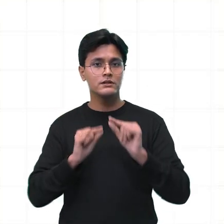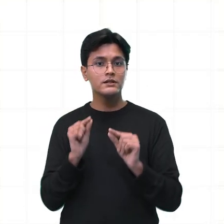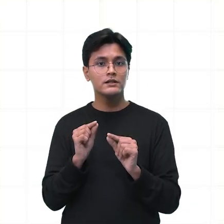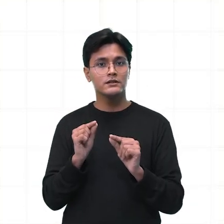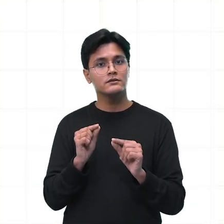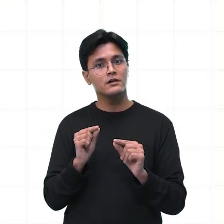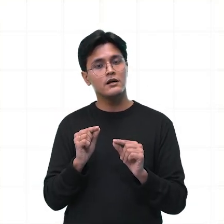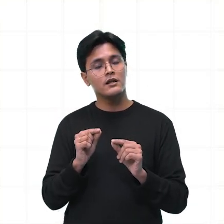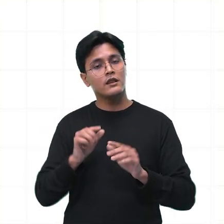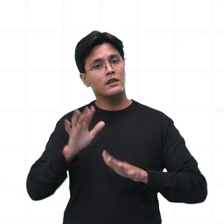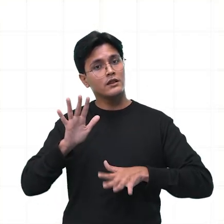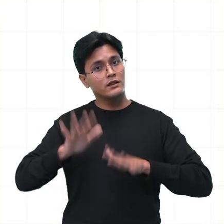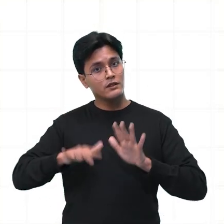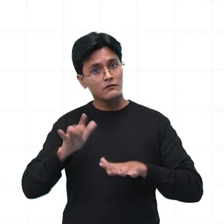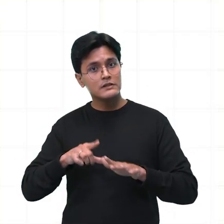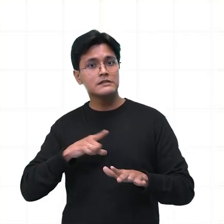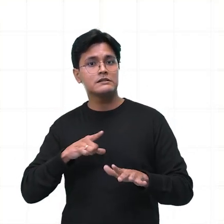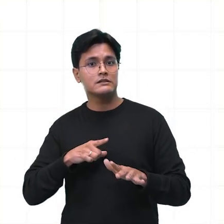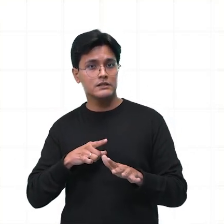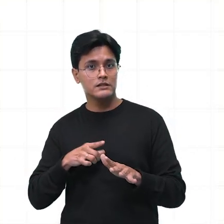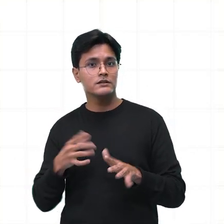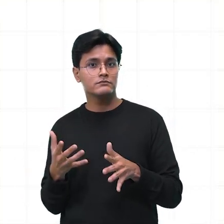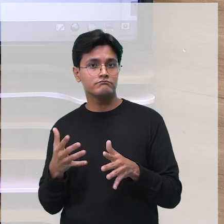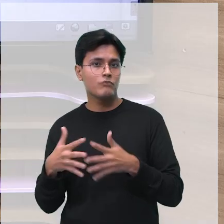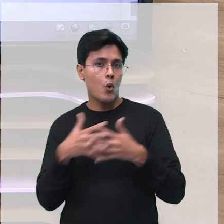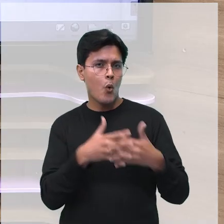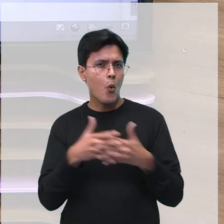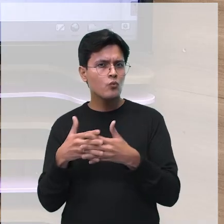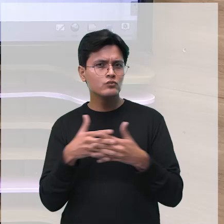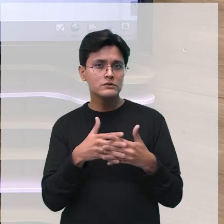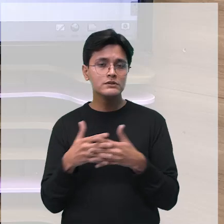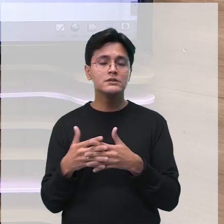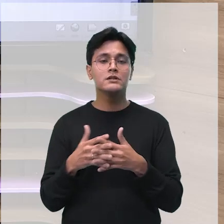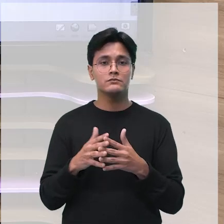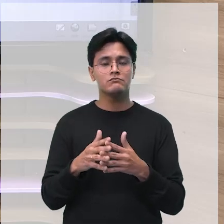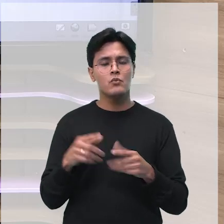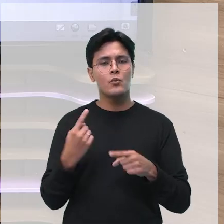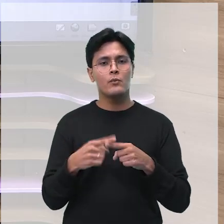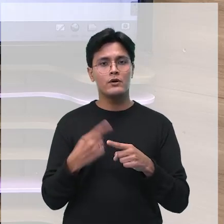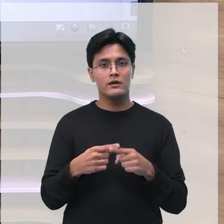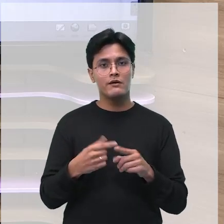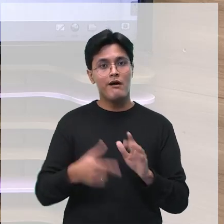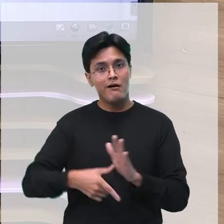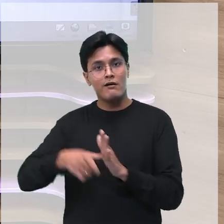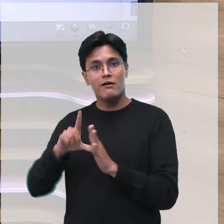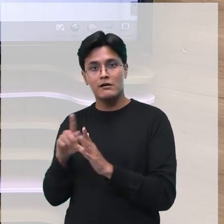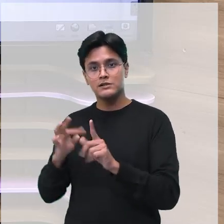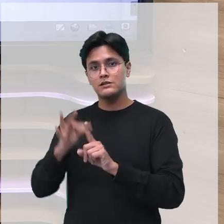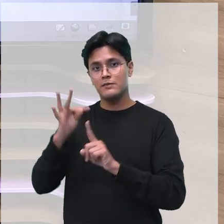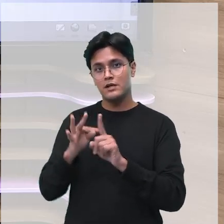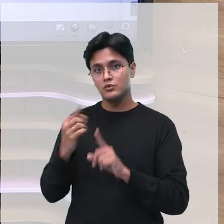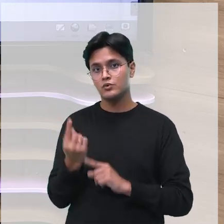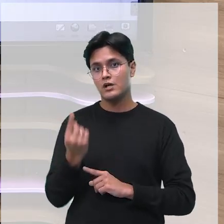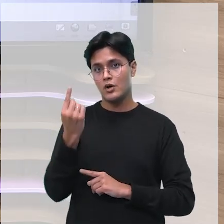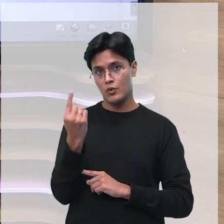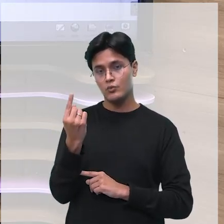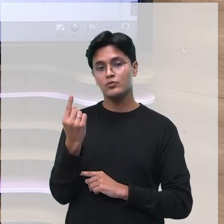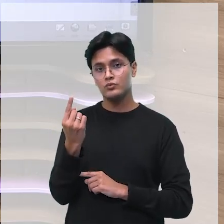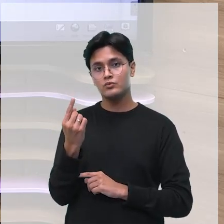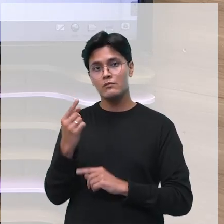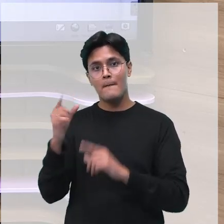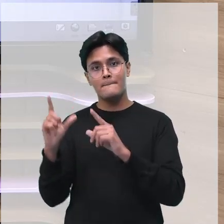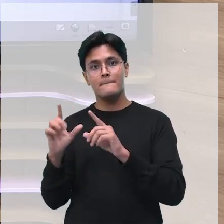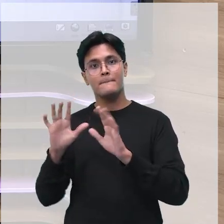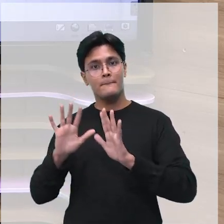coisa que pode até causar alguma alguma confusão né porque a temperatura era de 1 grau Aí ele diz que